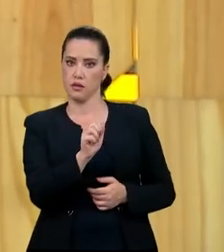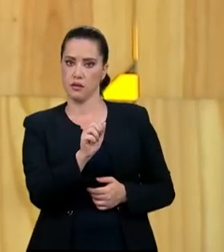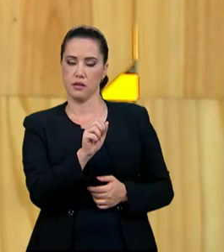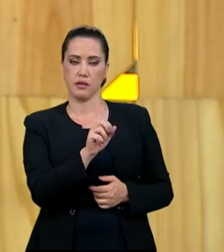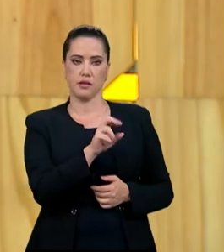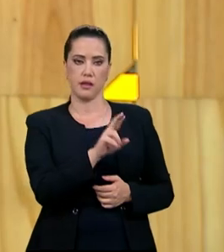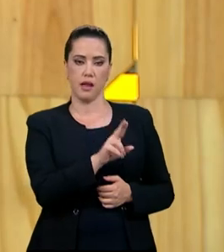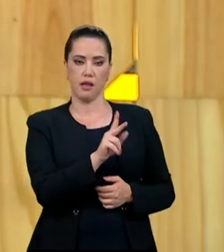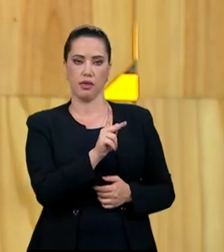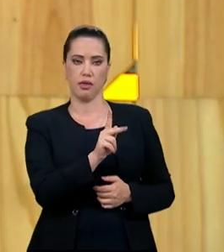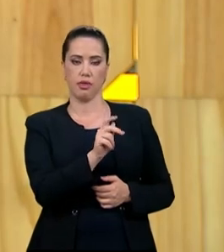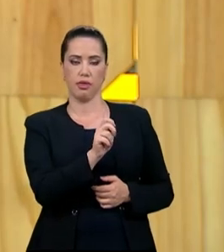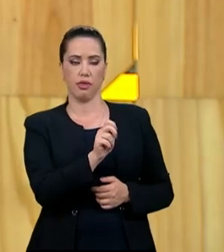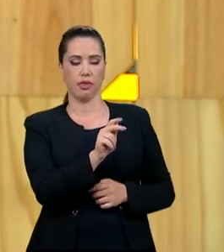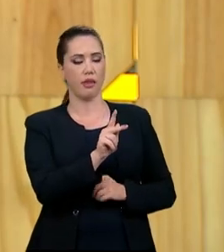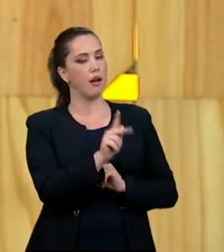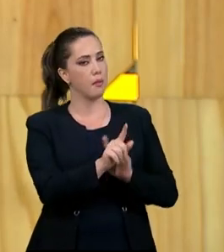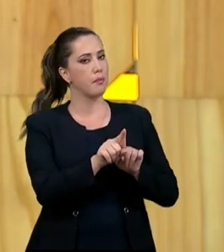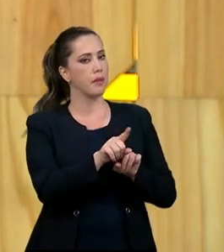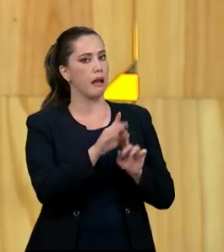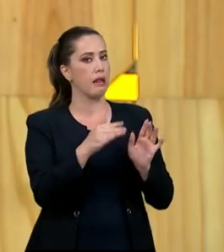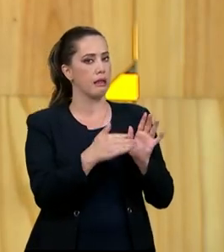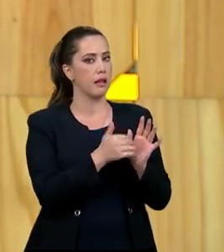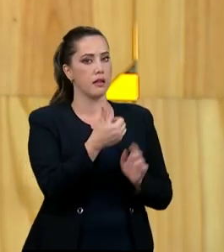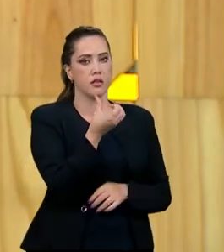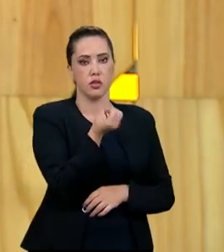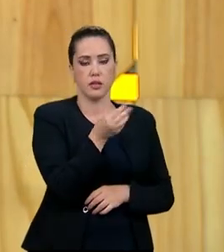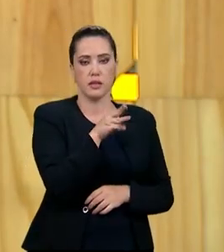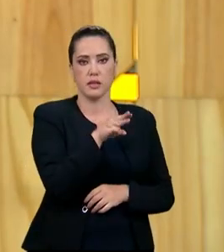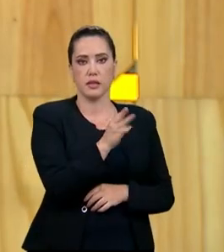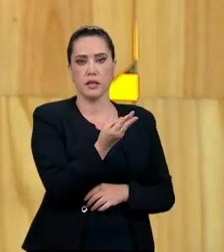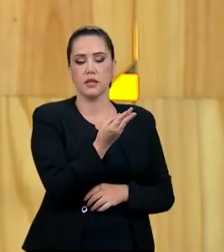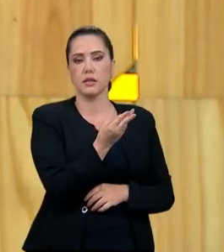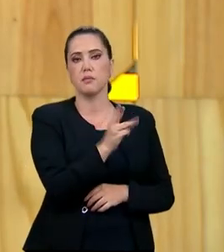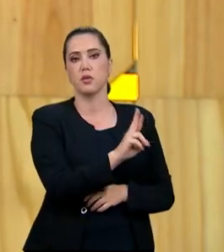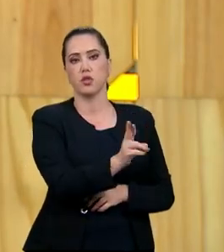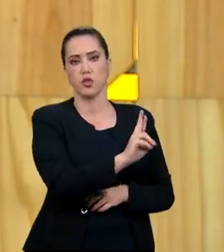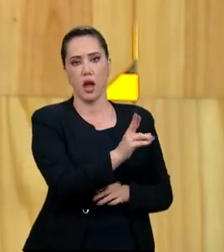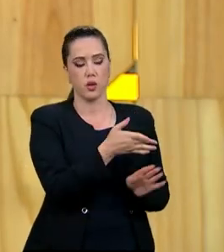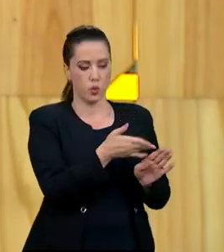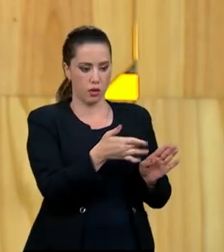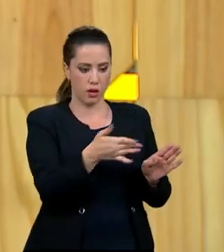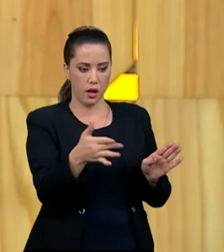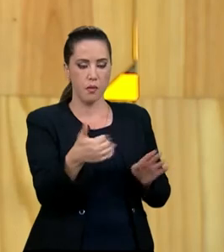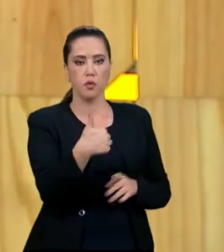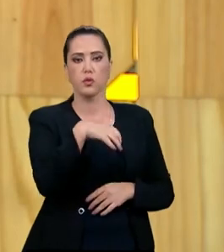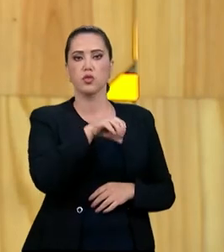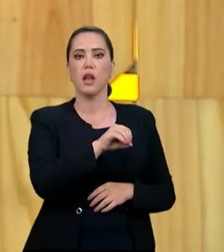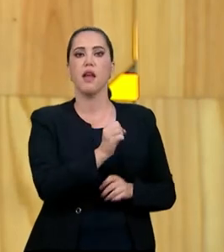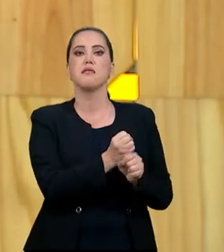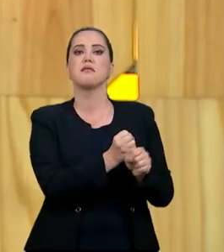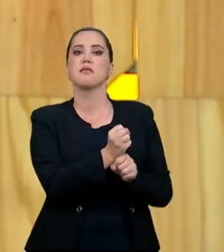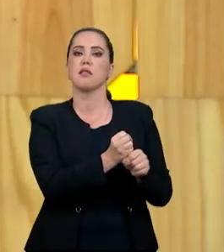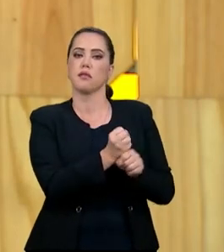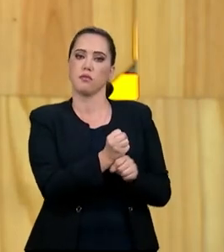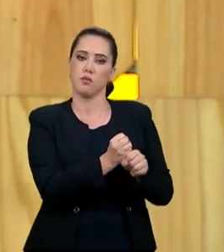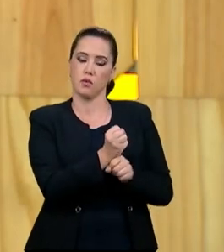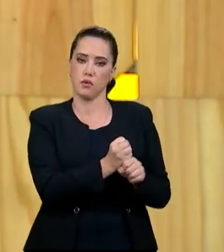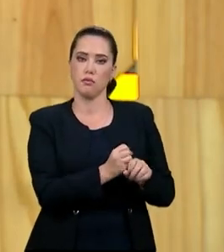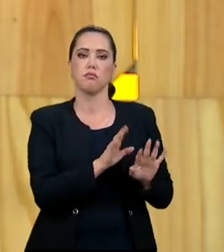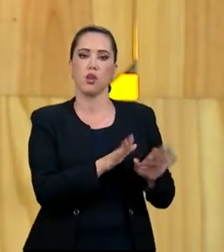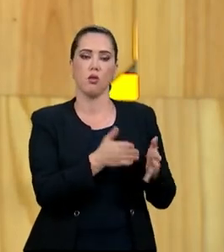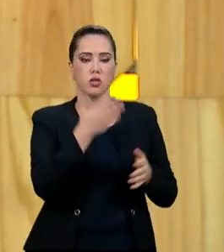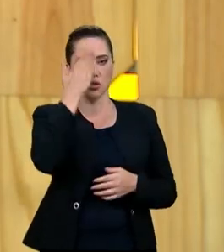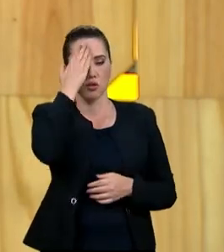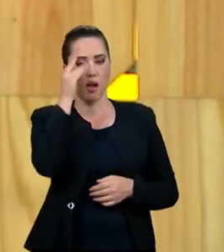milhões anuais, com um tempo de vida de menos de, no máximo, 10 anos. Então, isso a gente já tem uma delimitação clara de startups. A